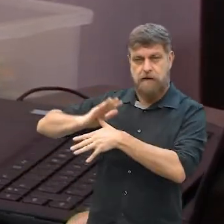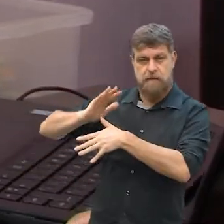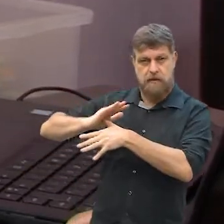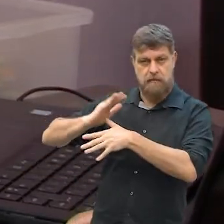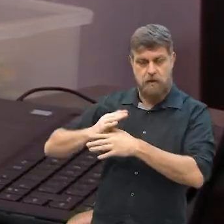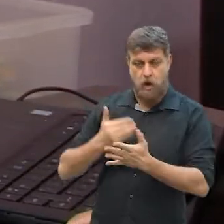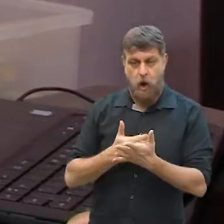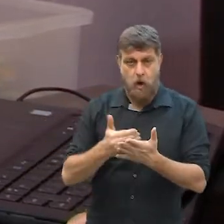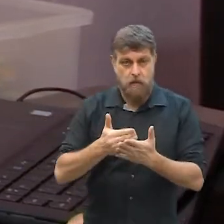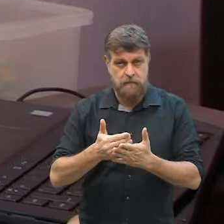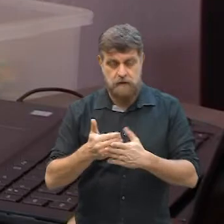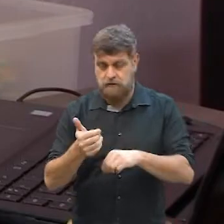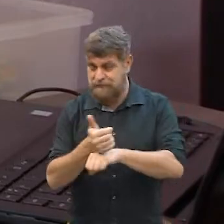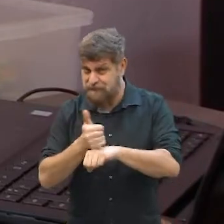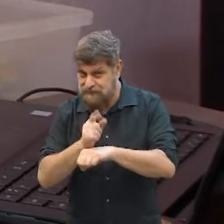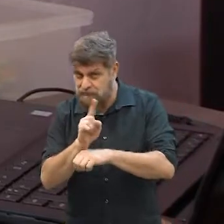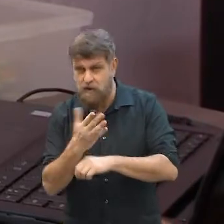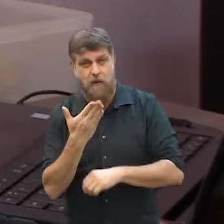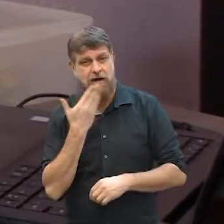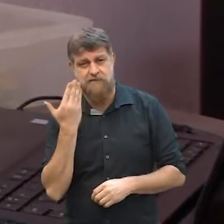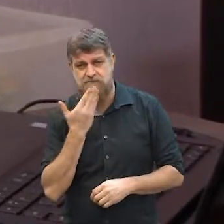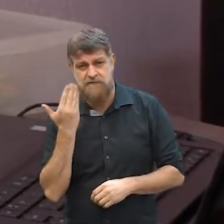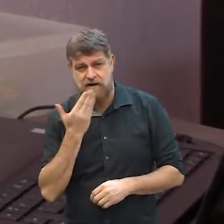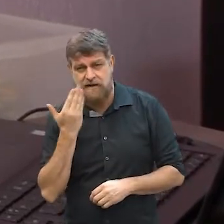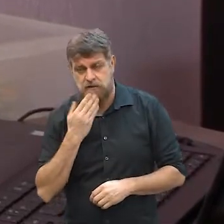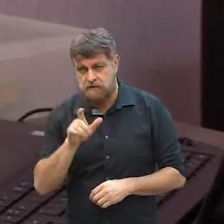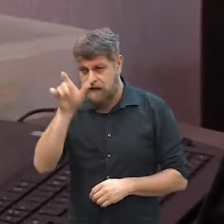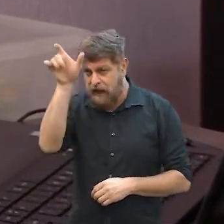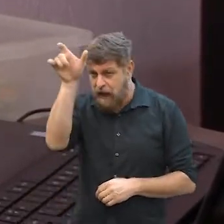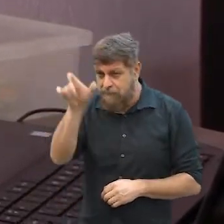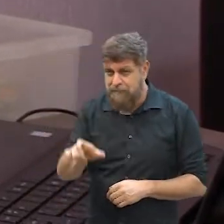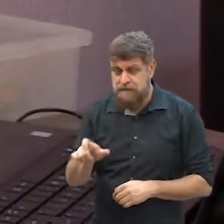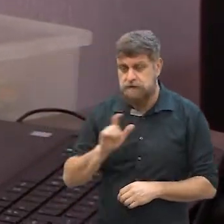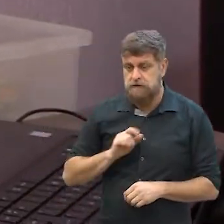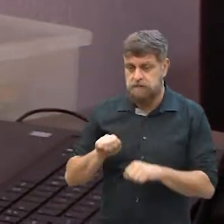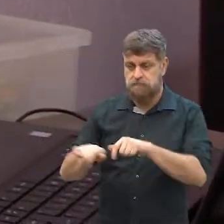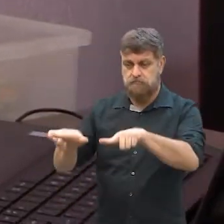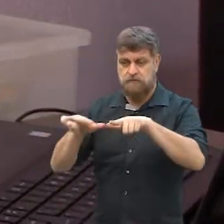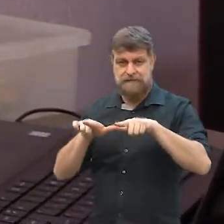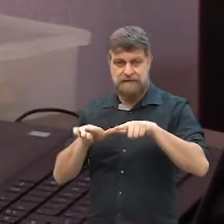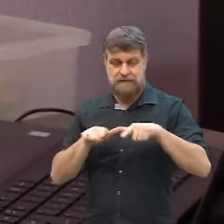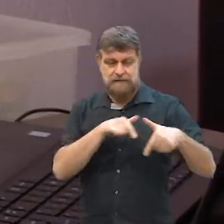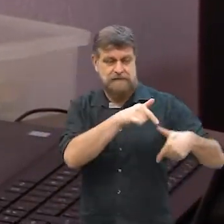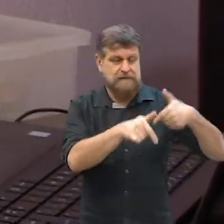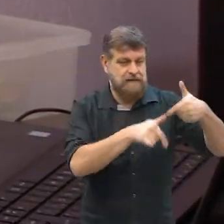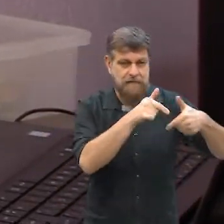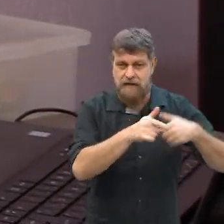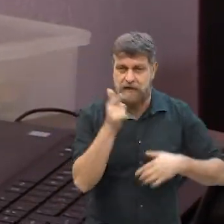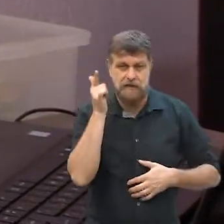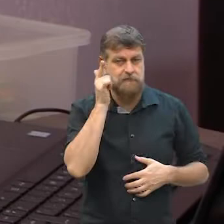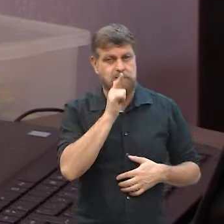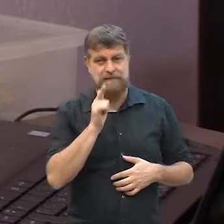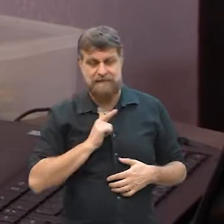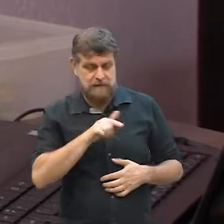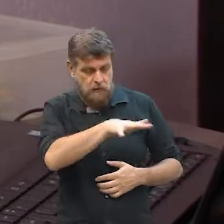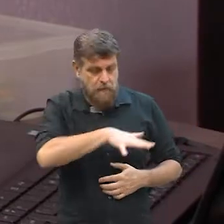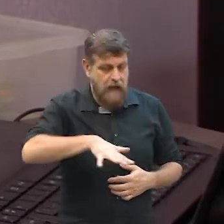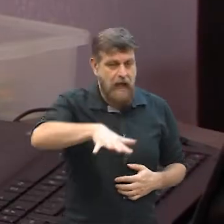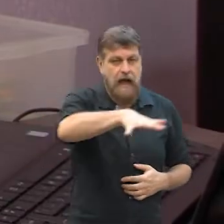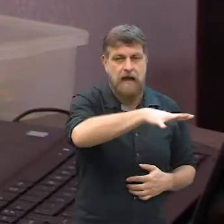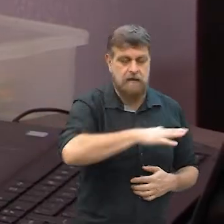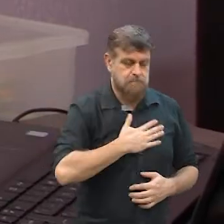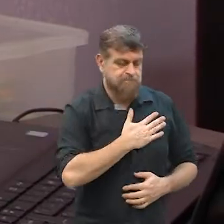qualquer profissão, não é fácil, mesmo que você não saia para trabalhar, para atuar numa área que